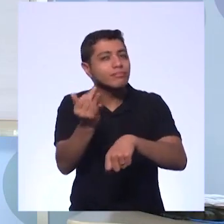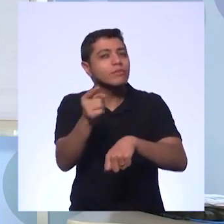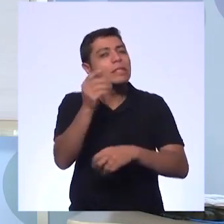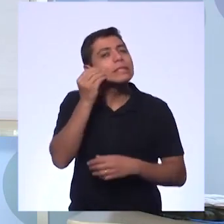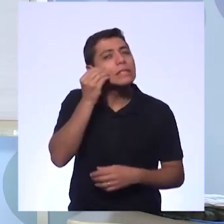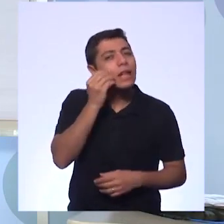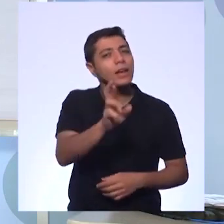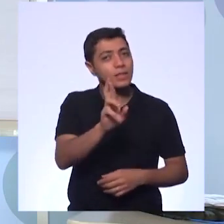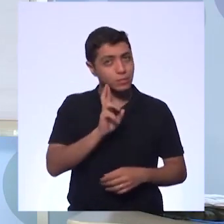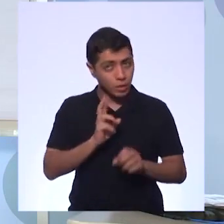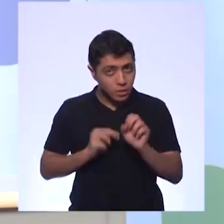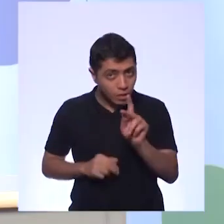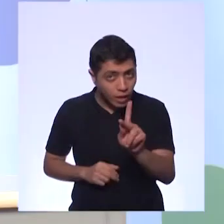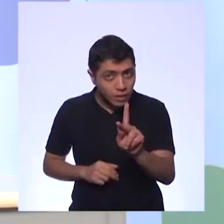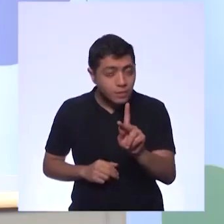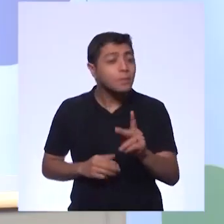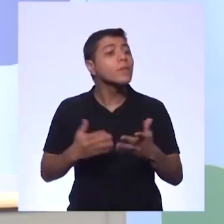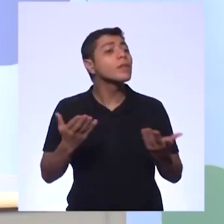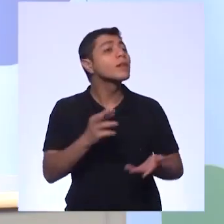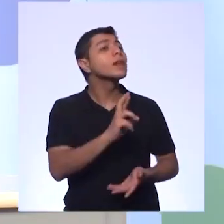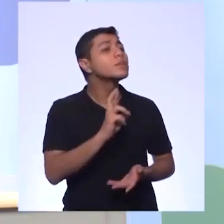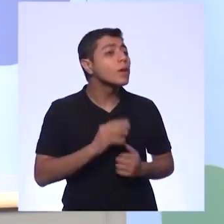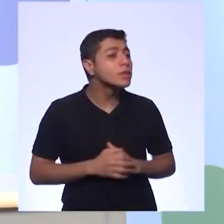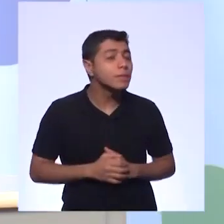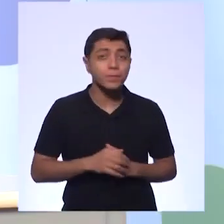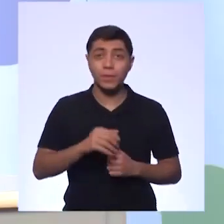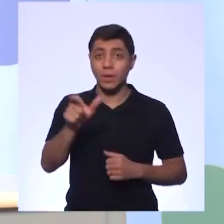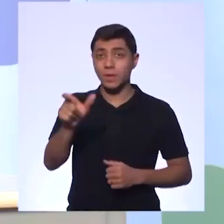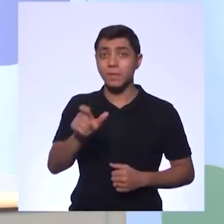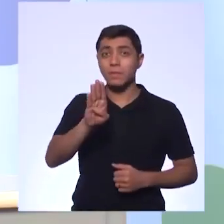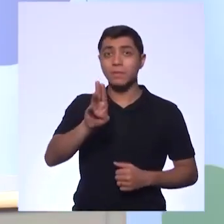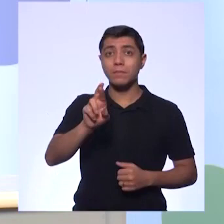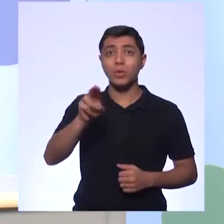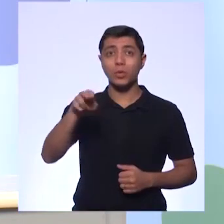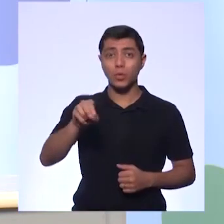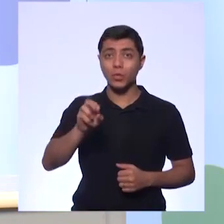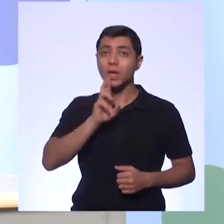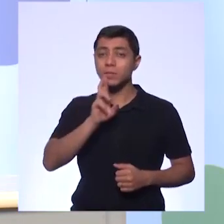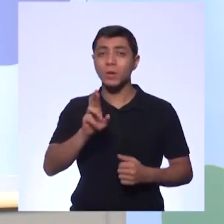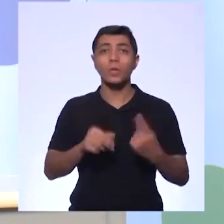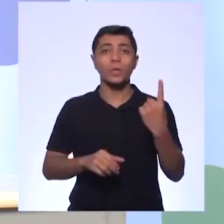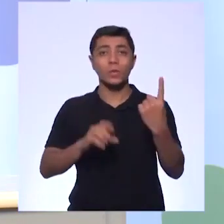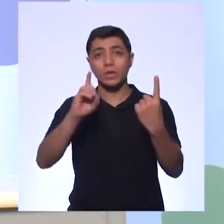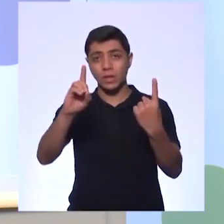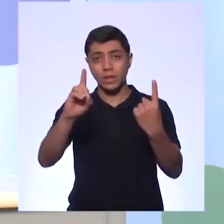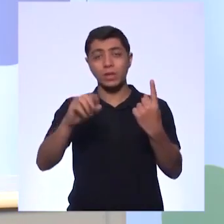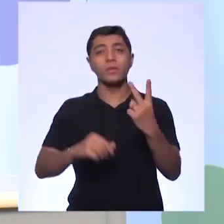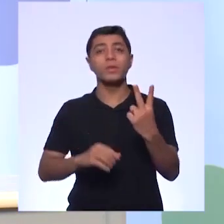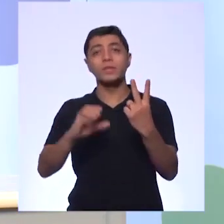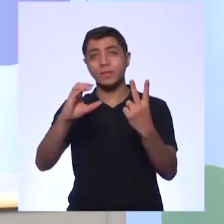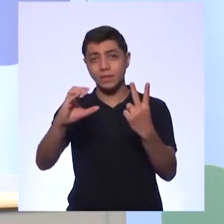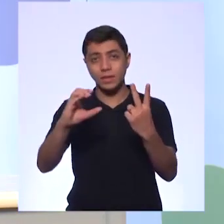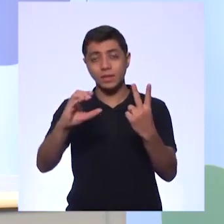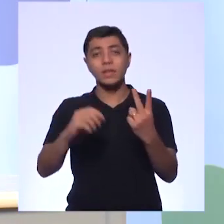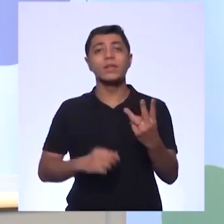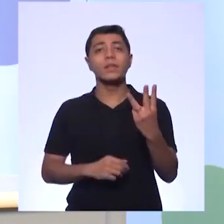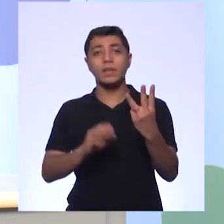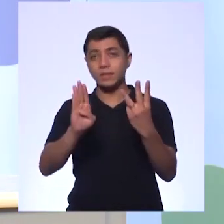estão respondendo? o Bruno Silva respondeu 1D, 2C, 3B,